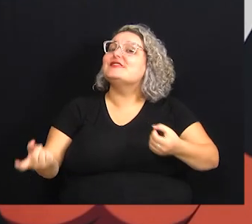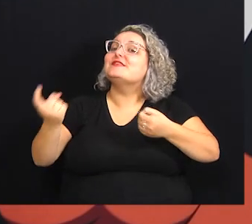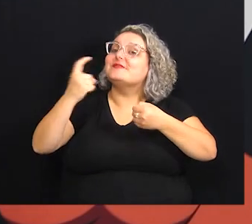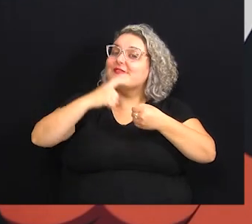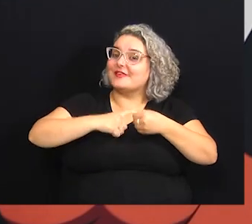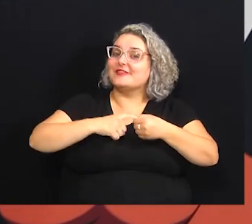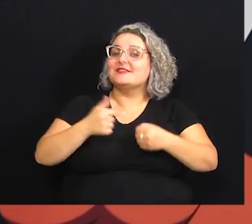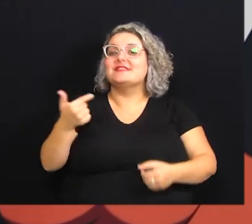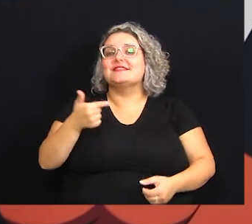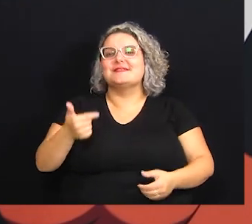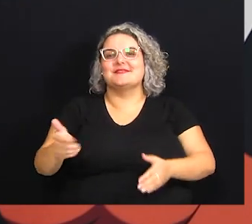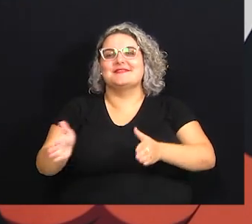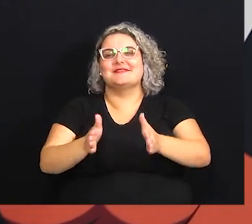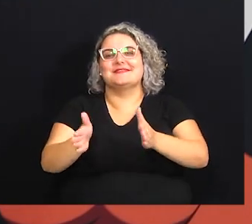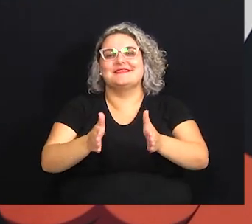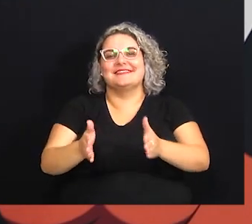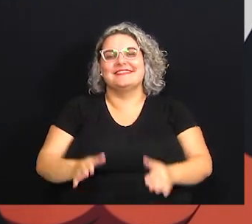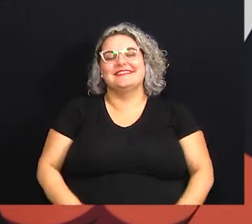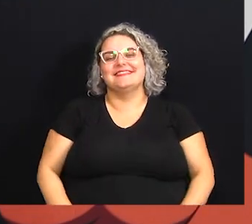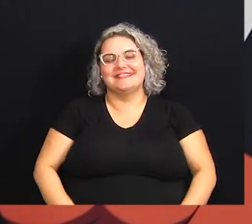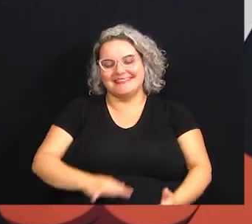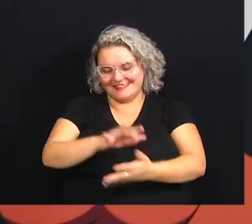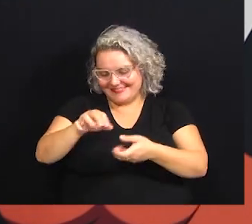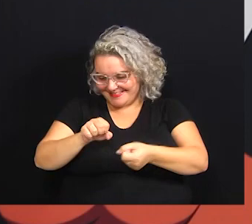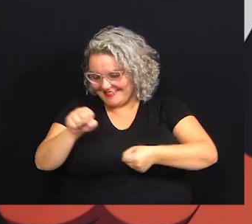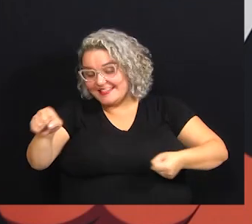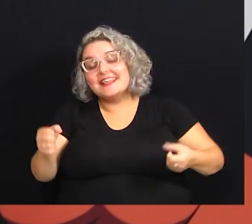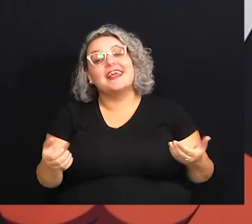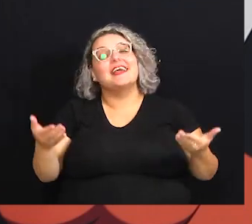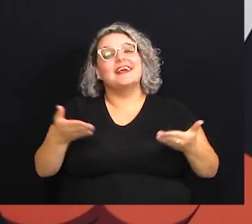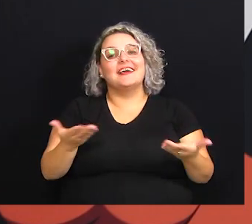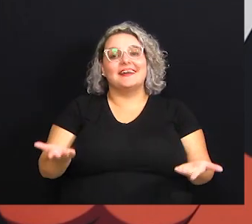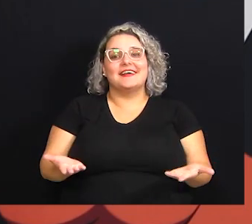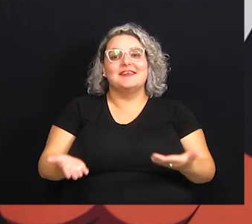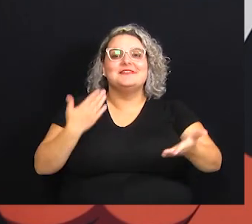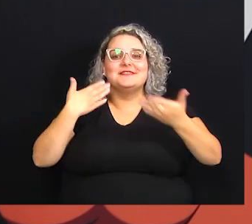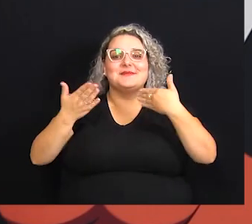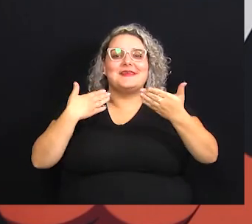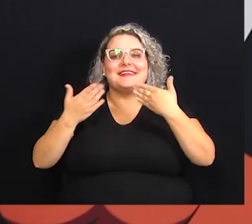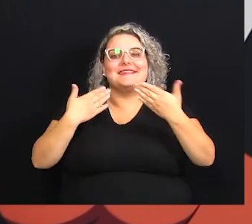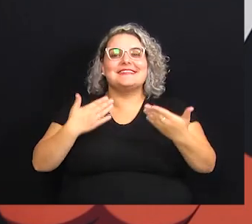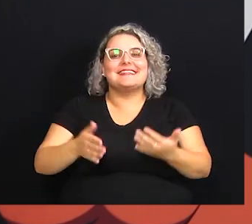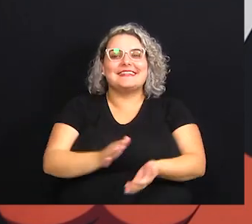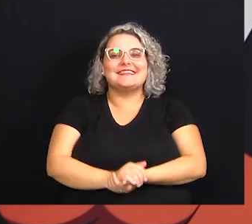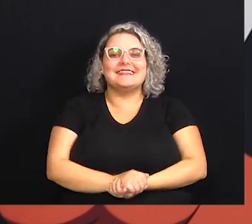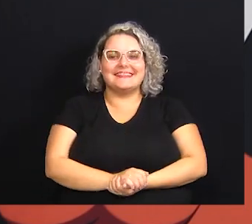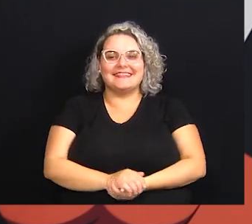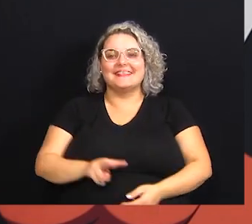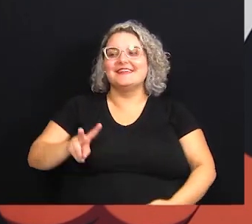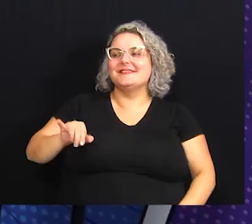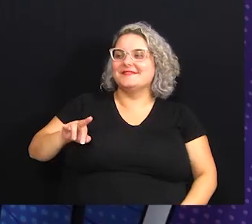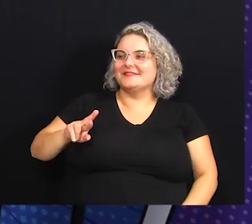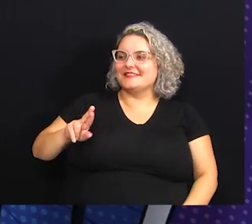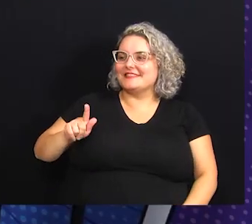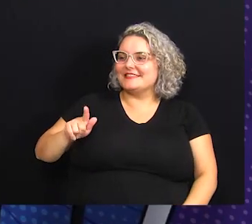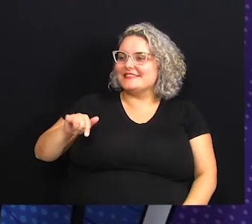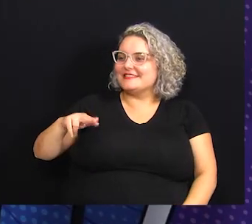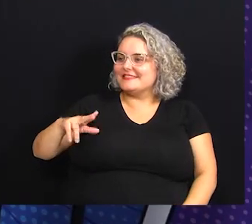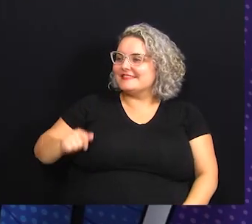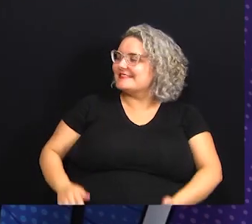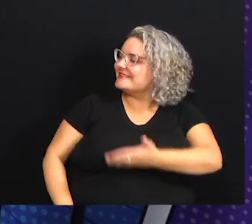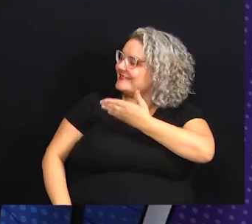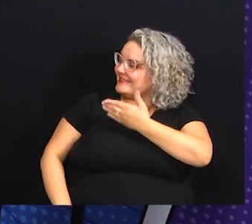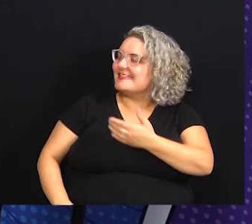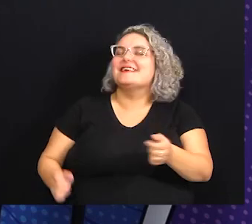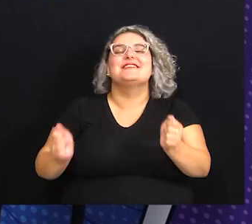Estamos de volta ao segundo bloco do Universo Épico e agora, minha gente, o nosso bate-papo é com a Virgínia e olha só, ela